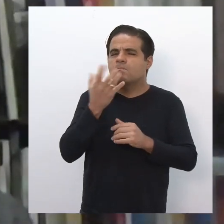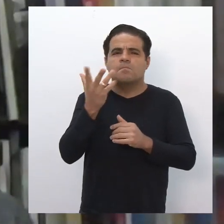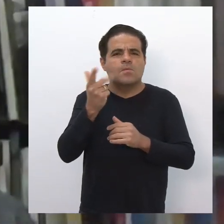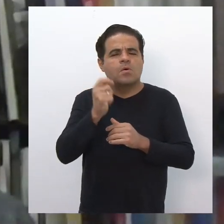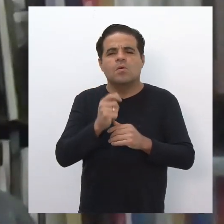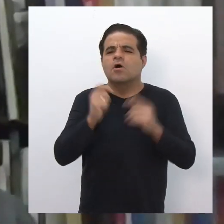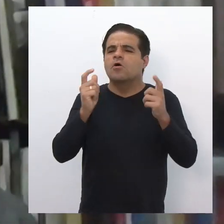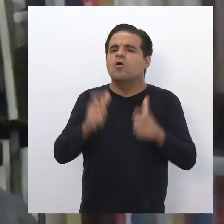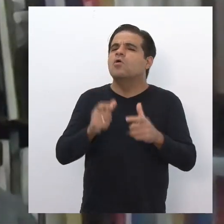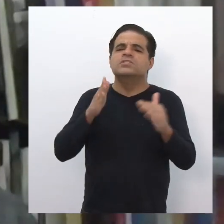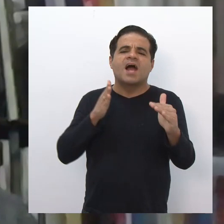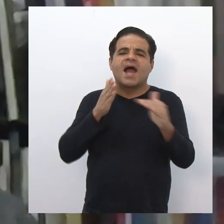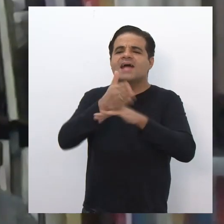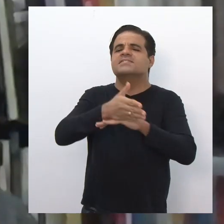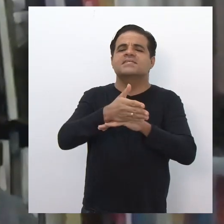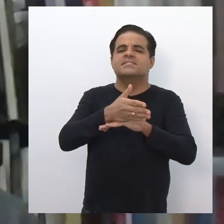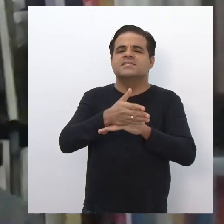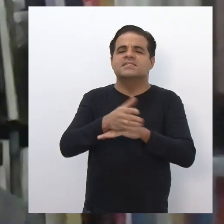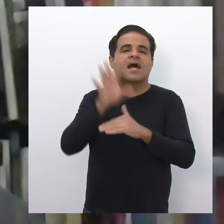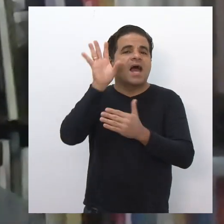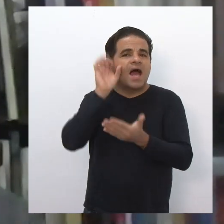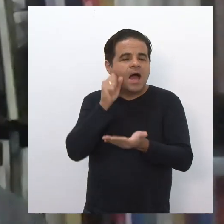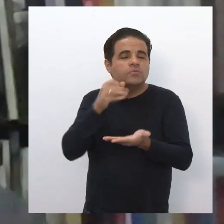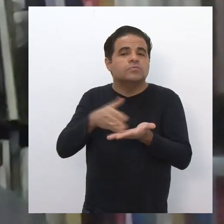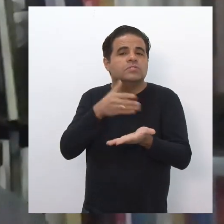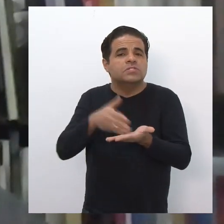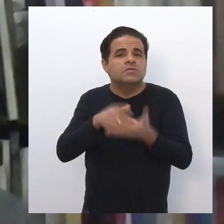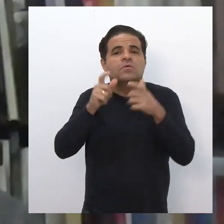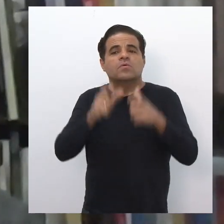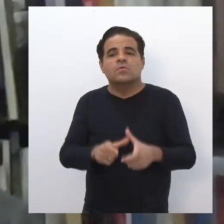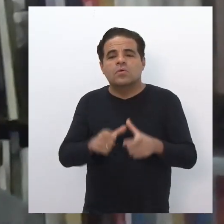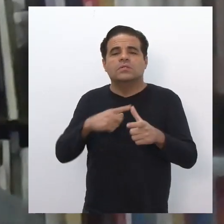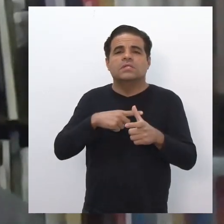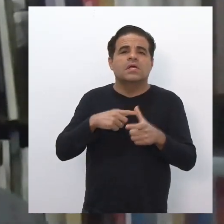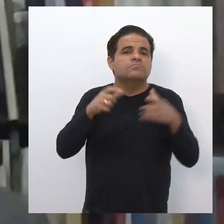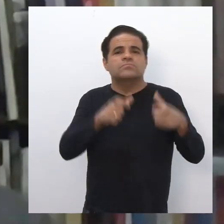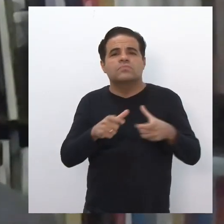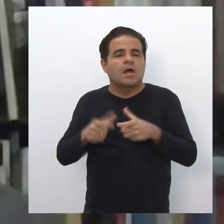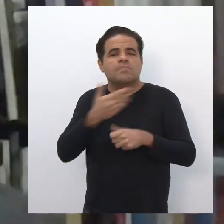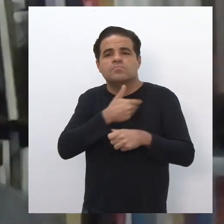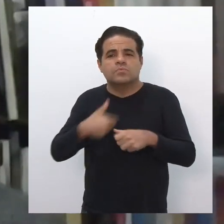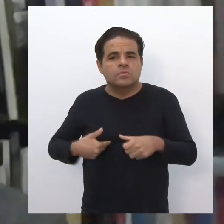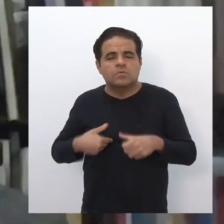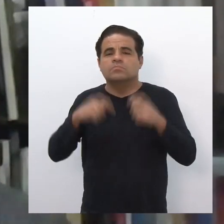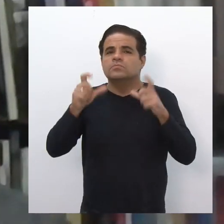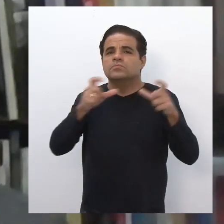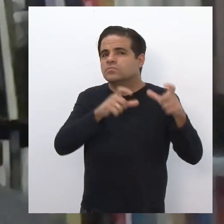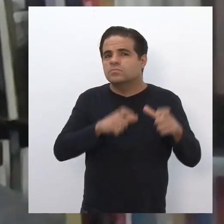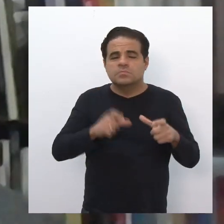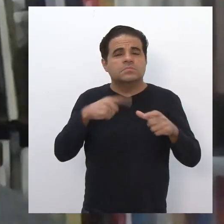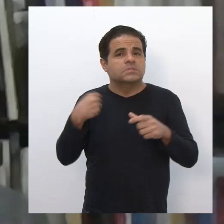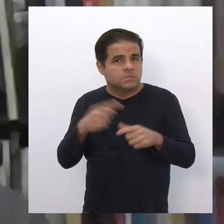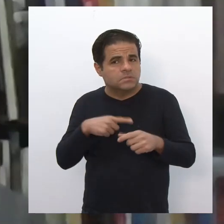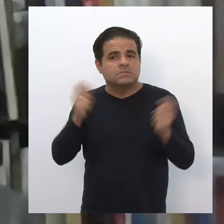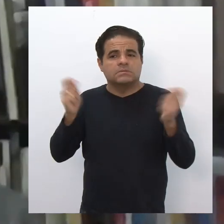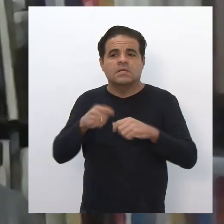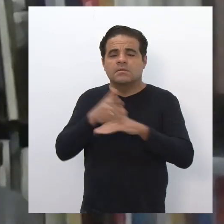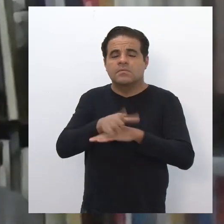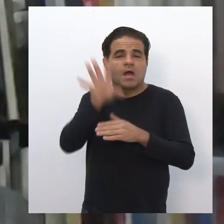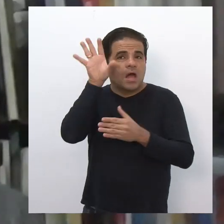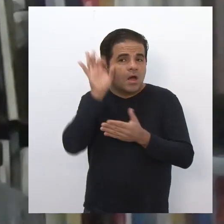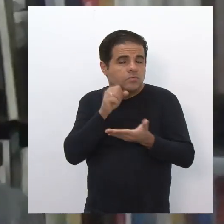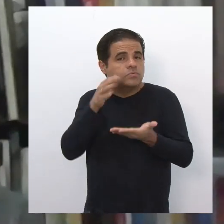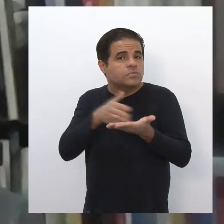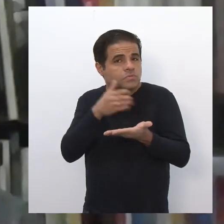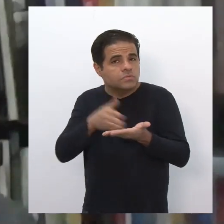Onde acessar audiolivros? Onde encontrar? Tem domínios públicos? Tem algum local, né, para você acessar esses